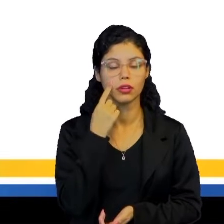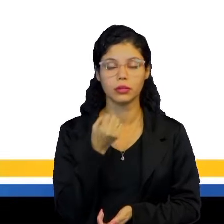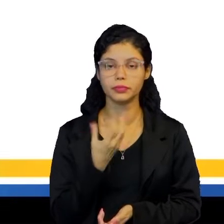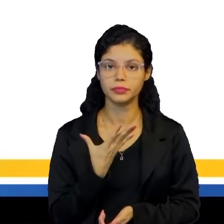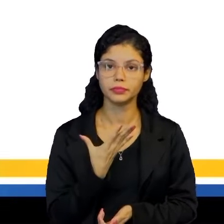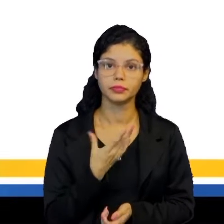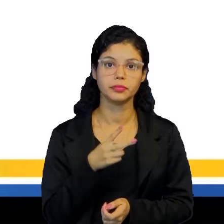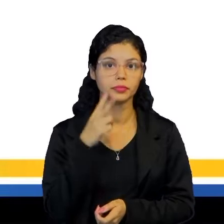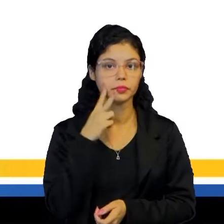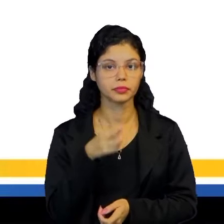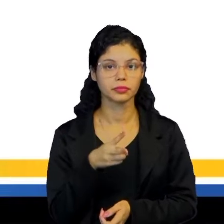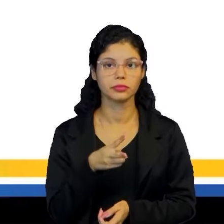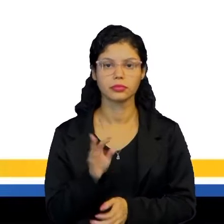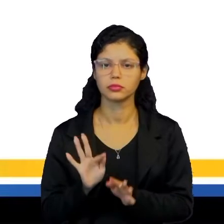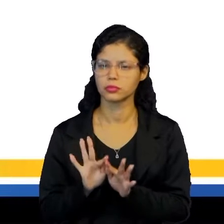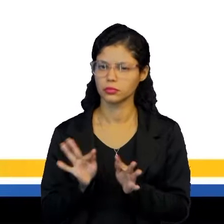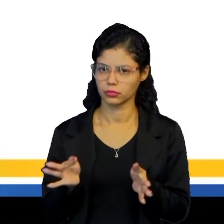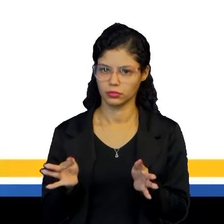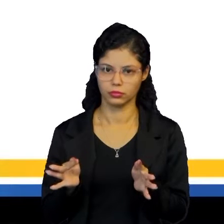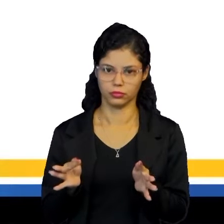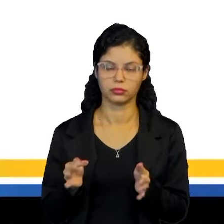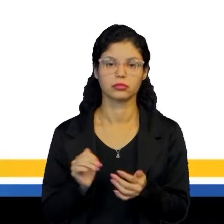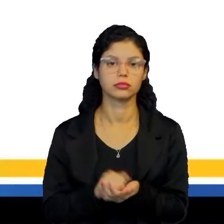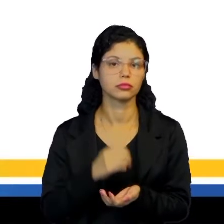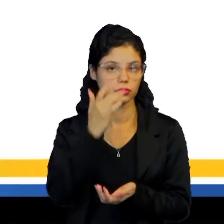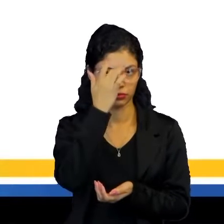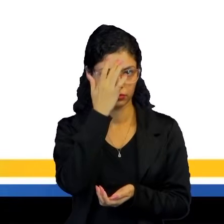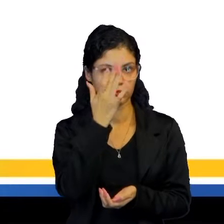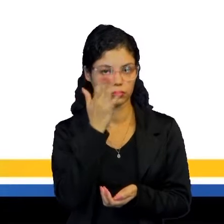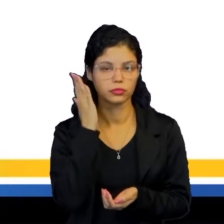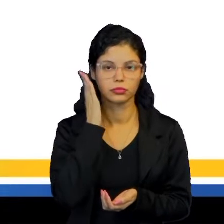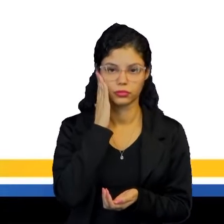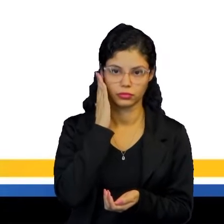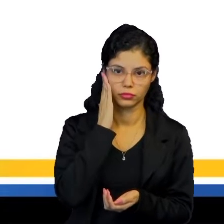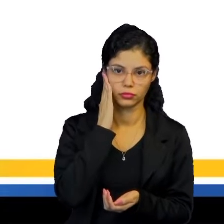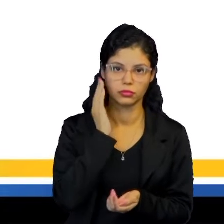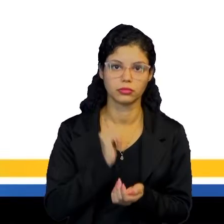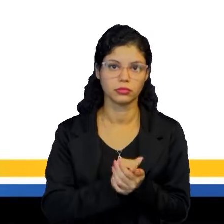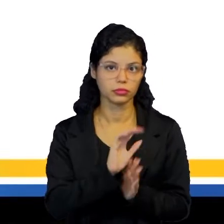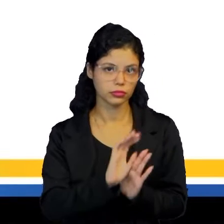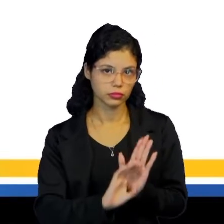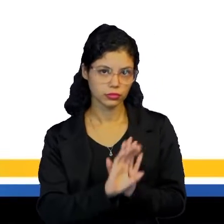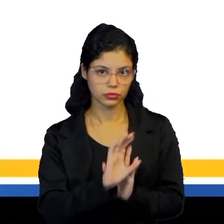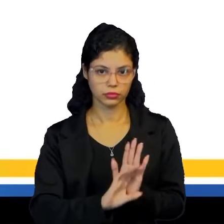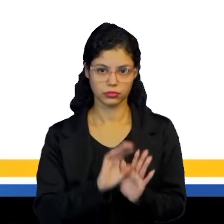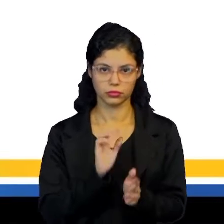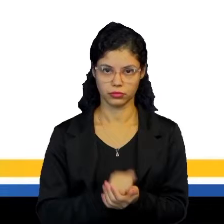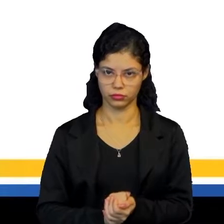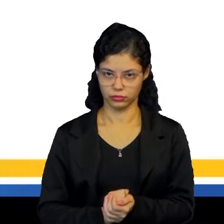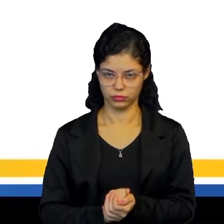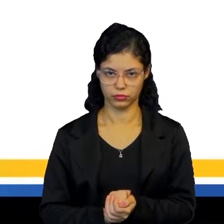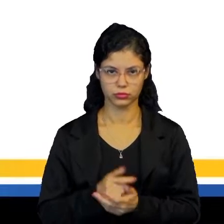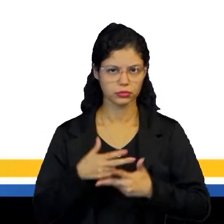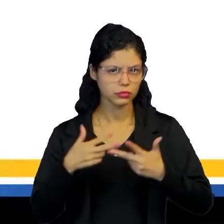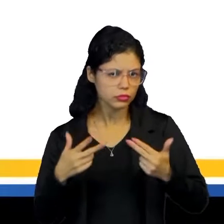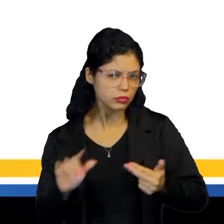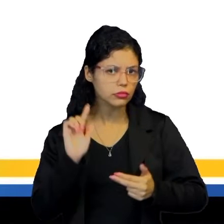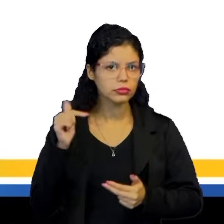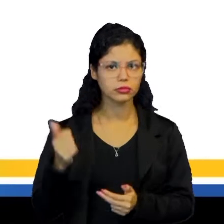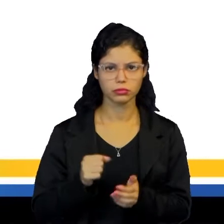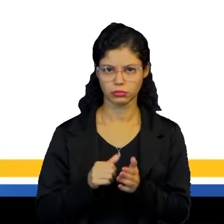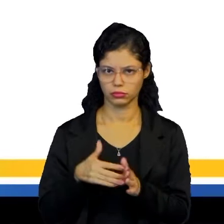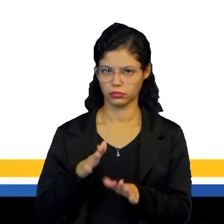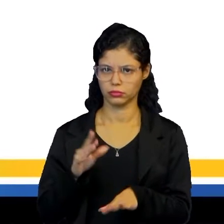a gente vai ver que é simples e fácil de ser entendido esse conteúdo. Não é aquela coisa que muita